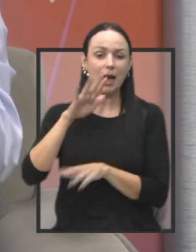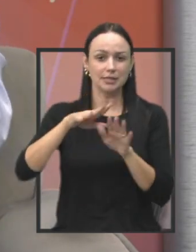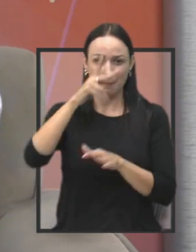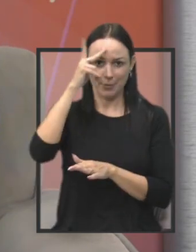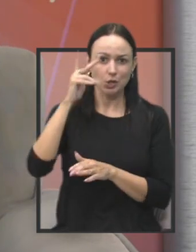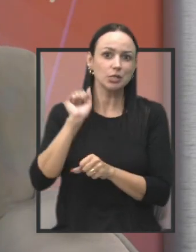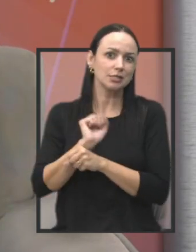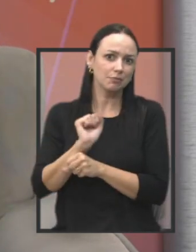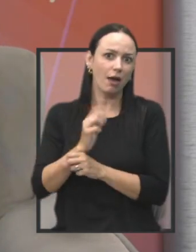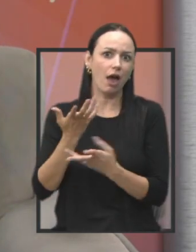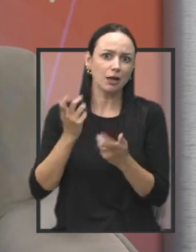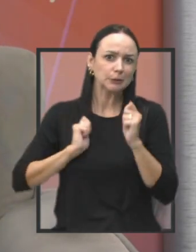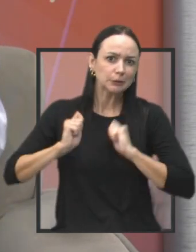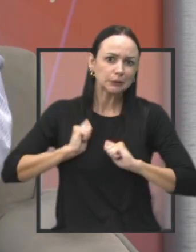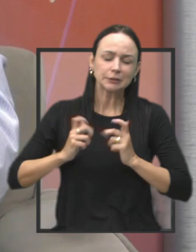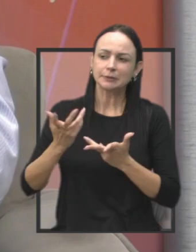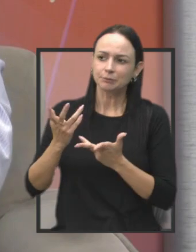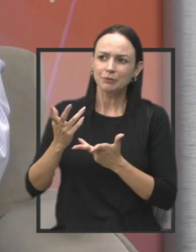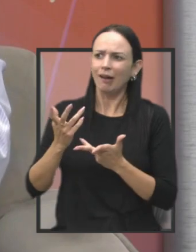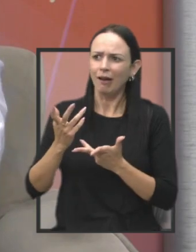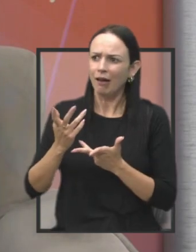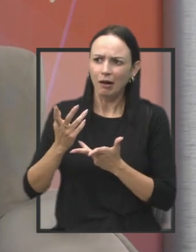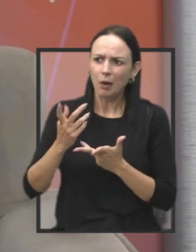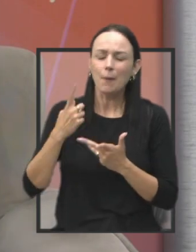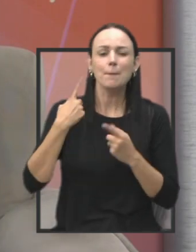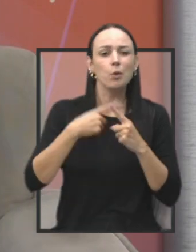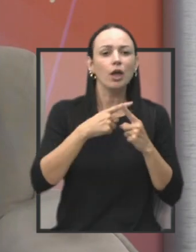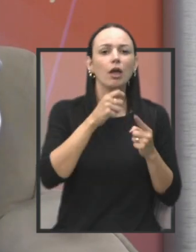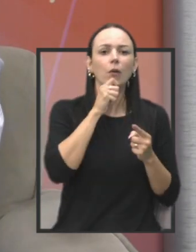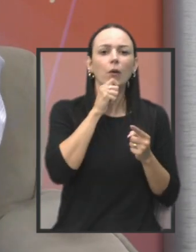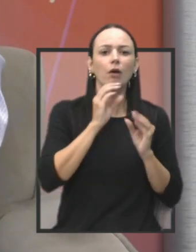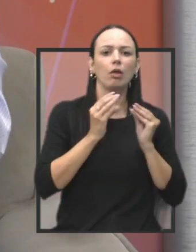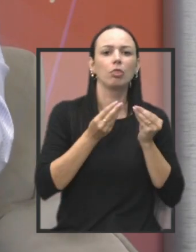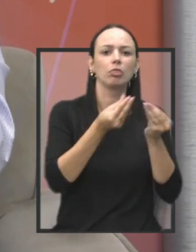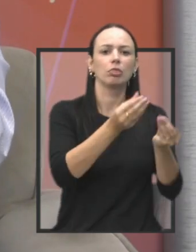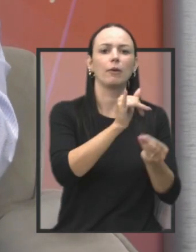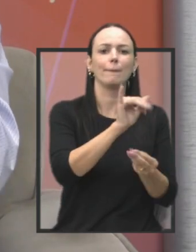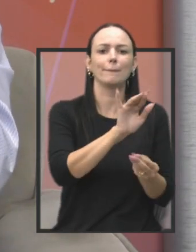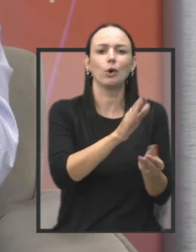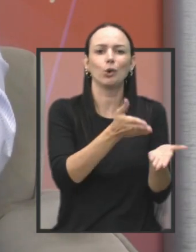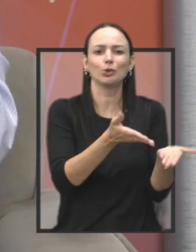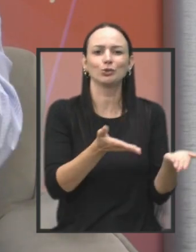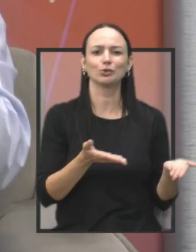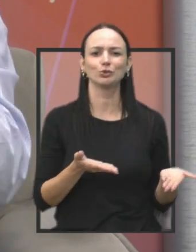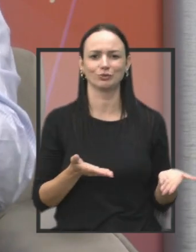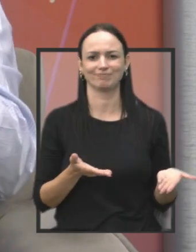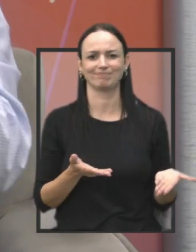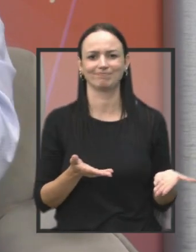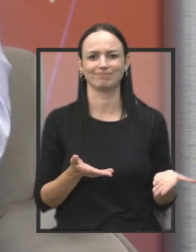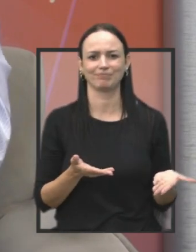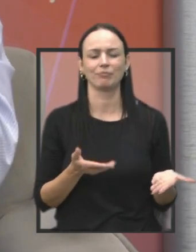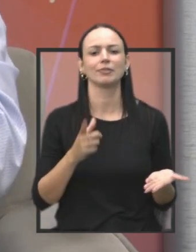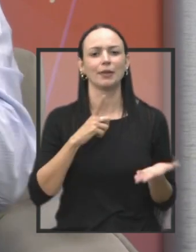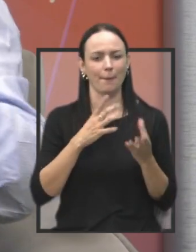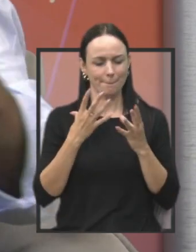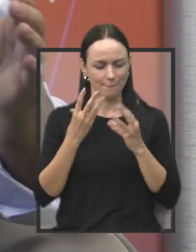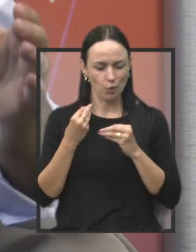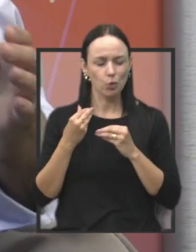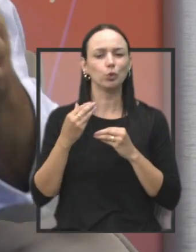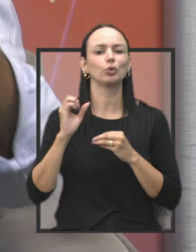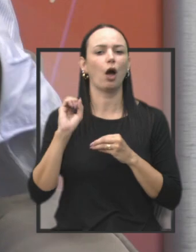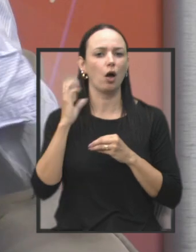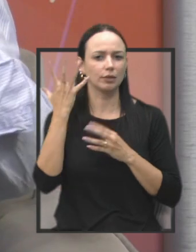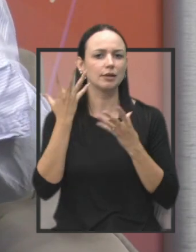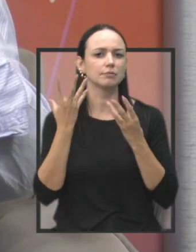isso. Ela vai ter que regularizar primeiro para a entrega. Então, é muito importante, é muito recorrente ao longo de todos